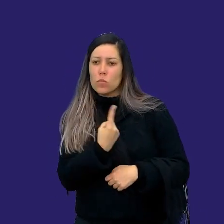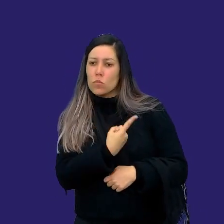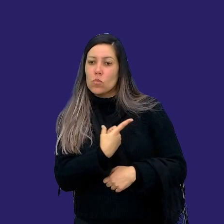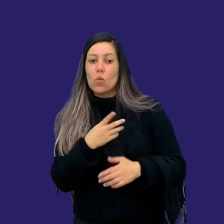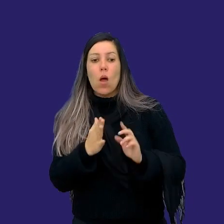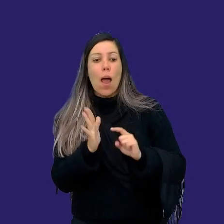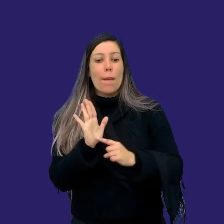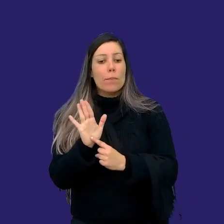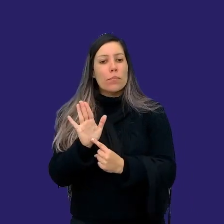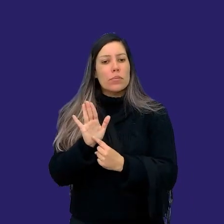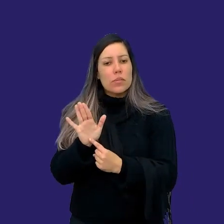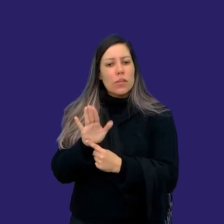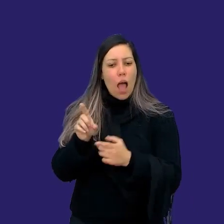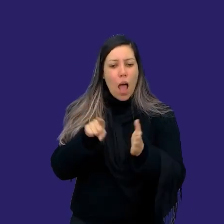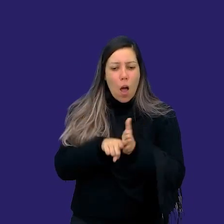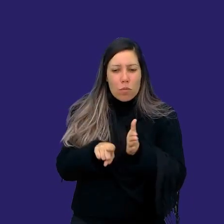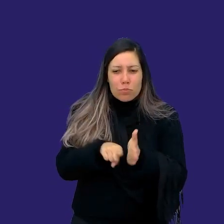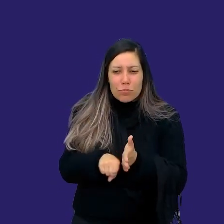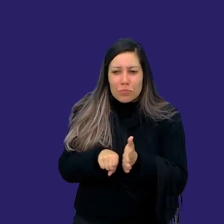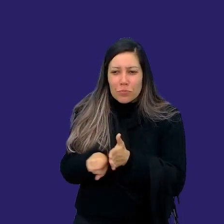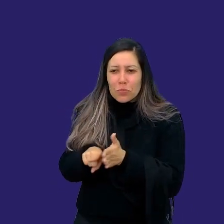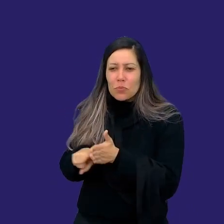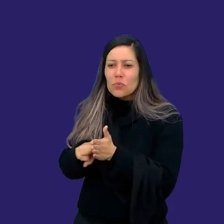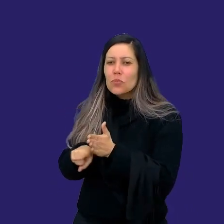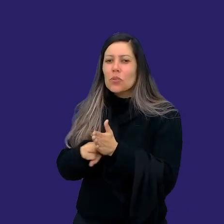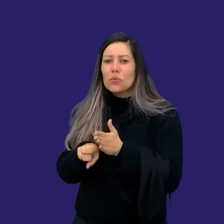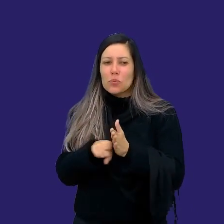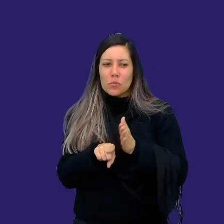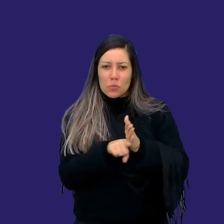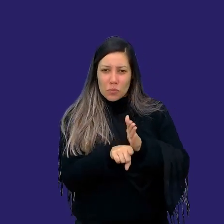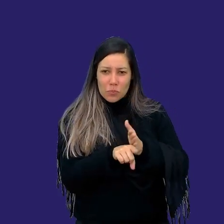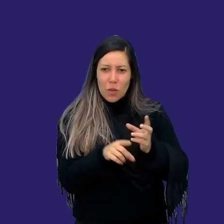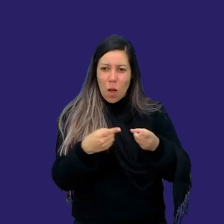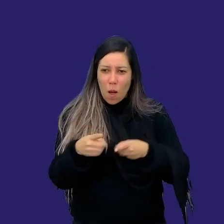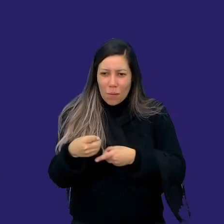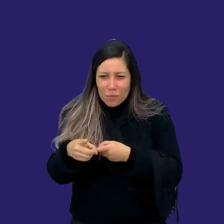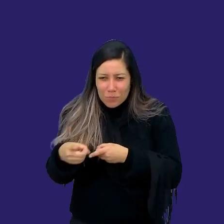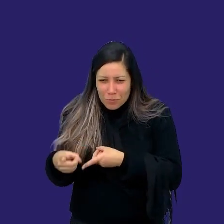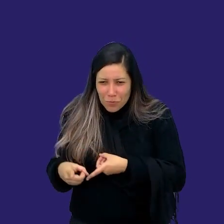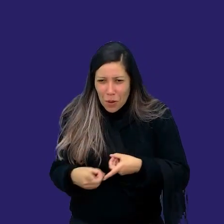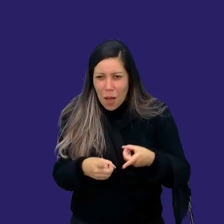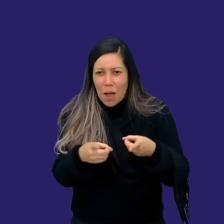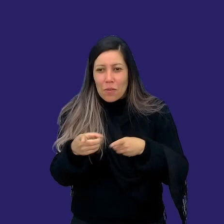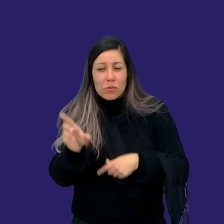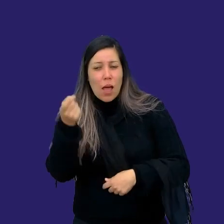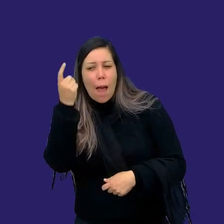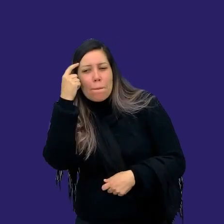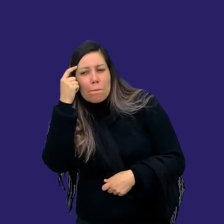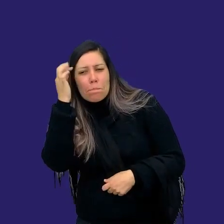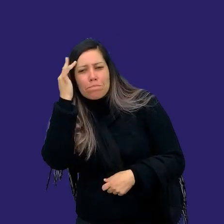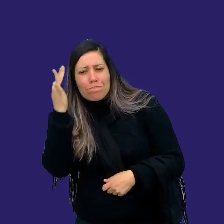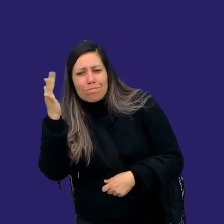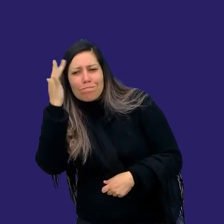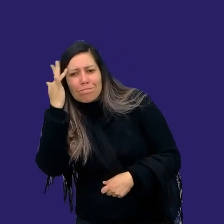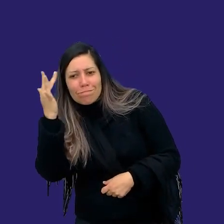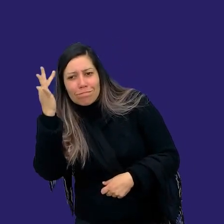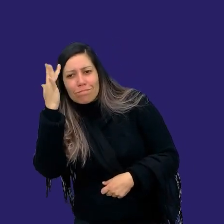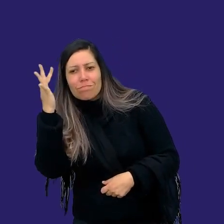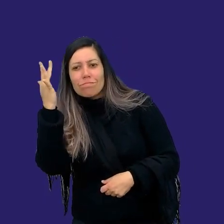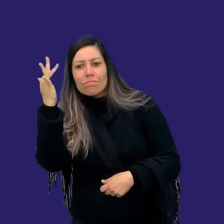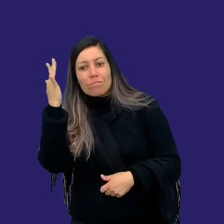indagação, né? Uma provocação a todos vocês. E eu queria, honestamente falando, que vocês, se